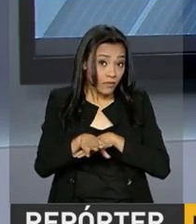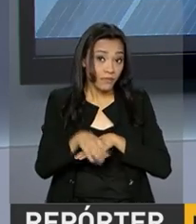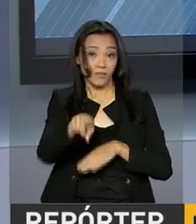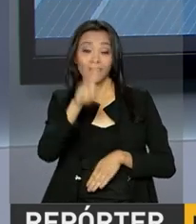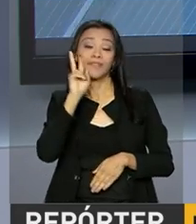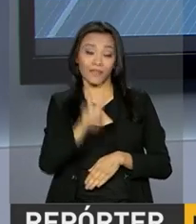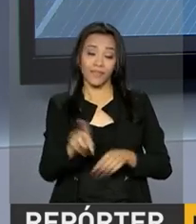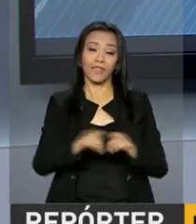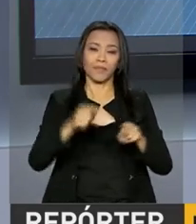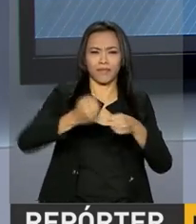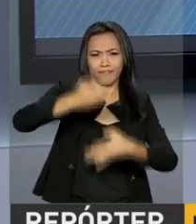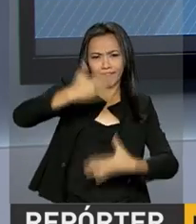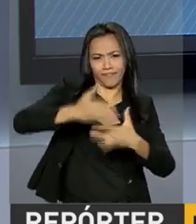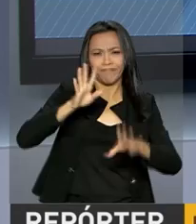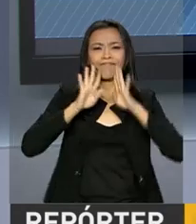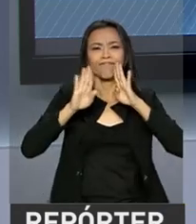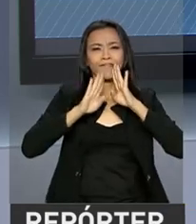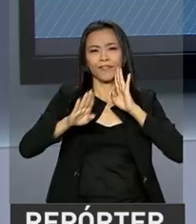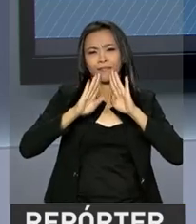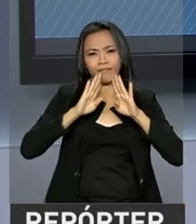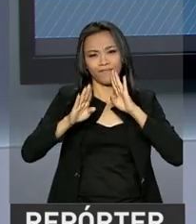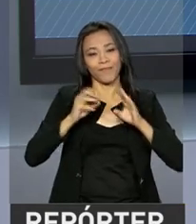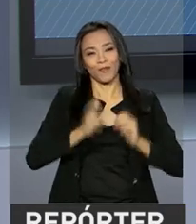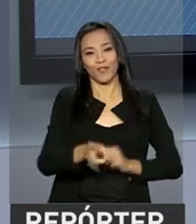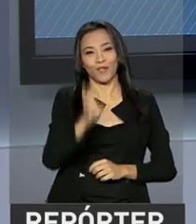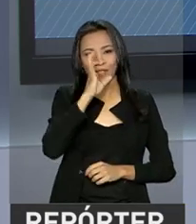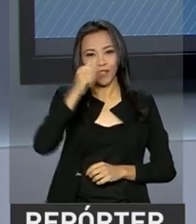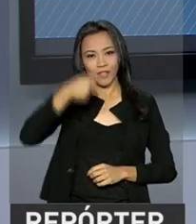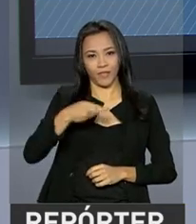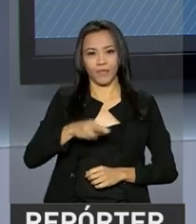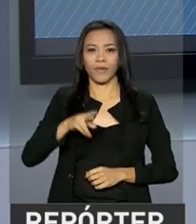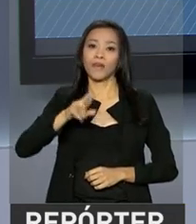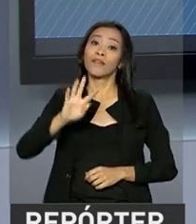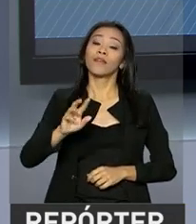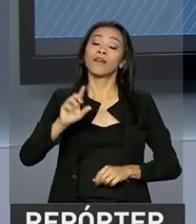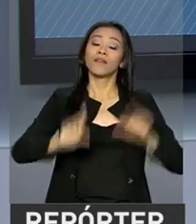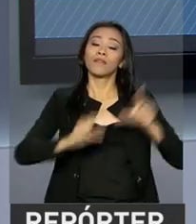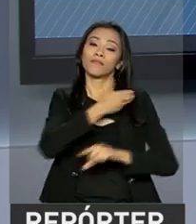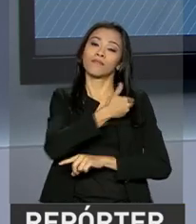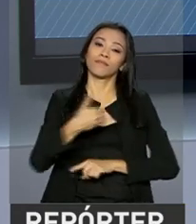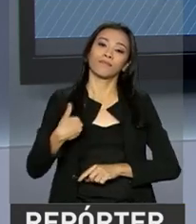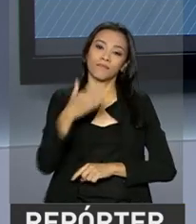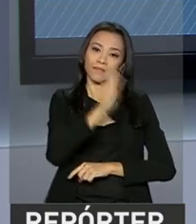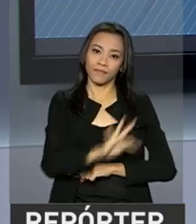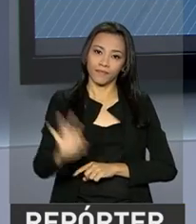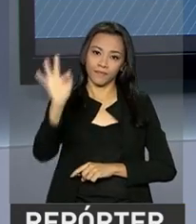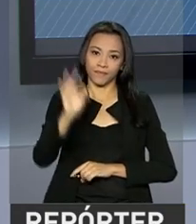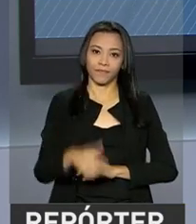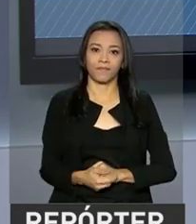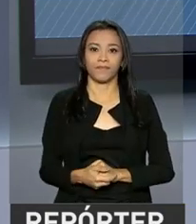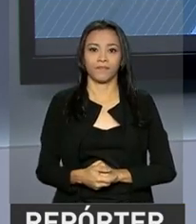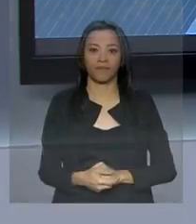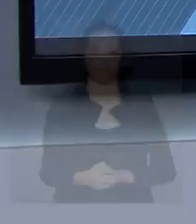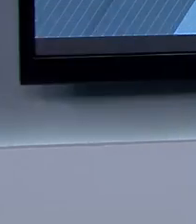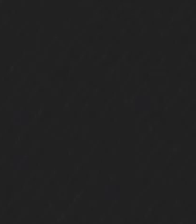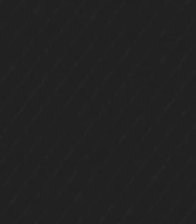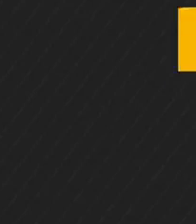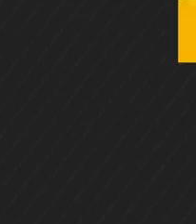acompanha também nas nossas redes sociais Continue com a gente aqui na NBR a TV do Governo